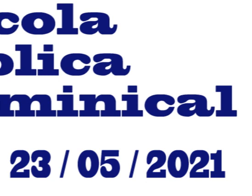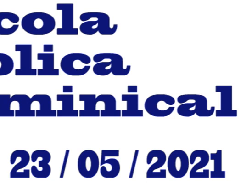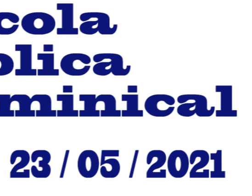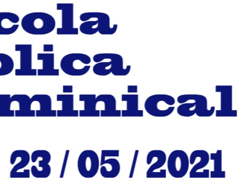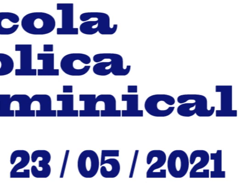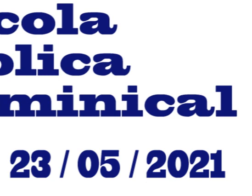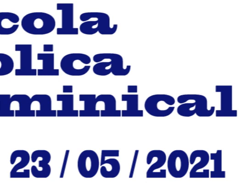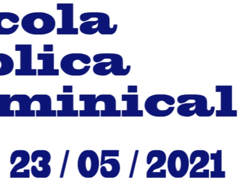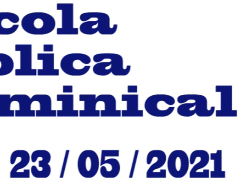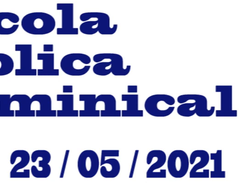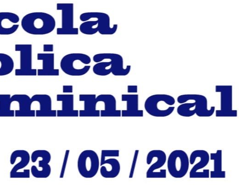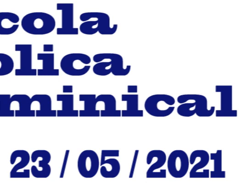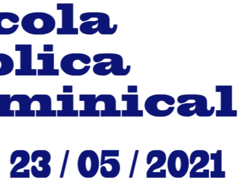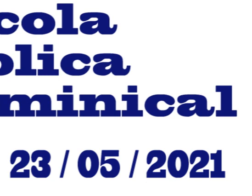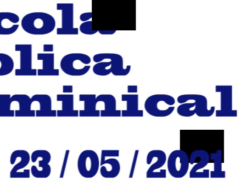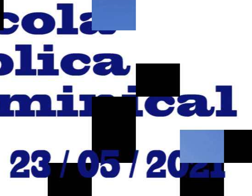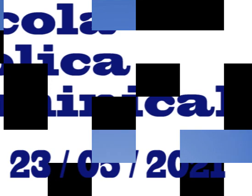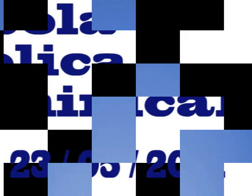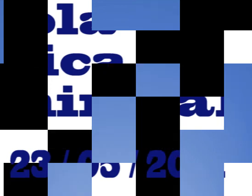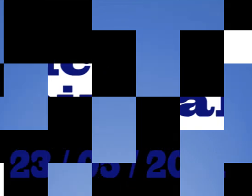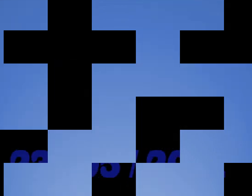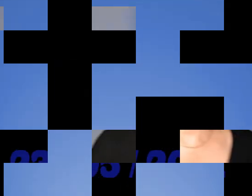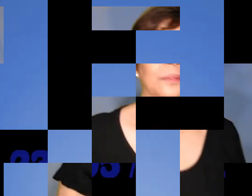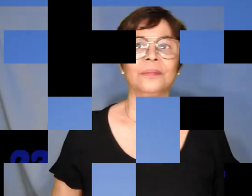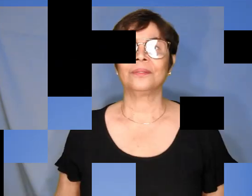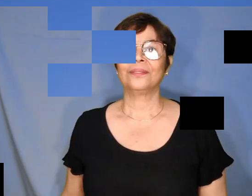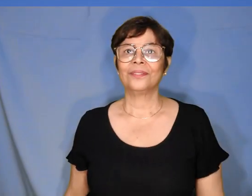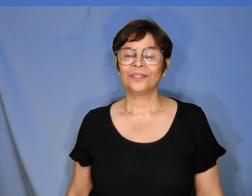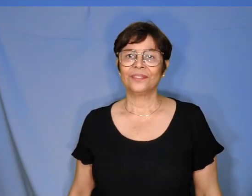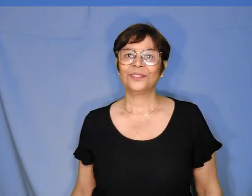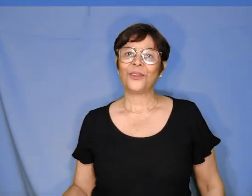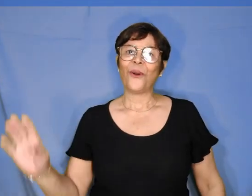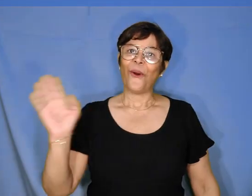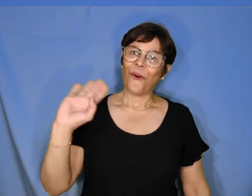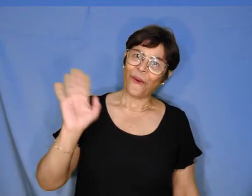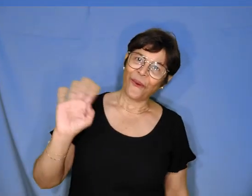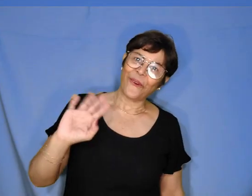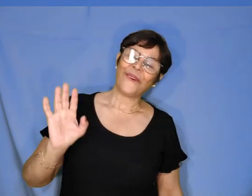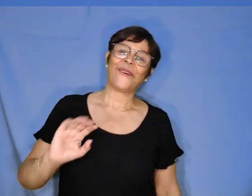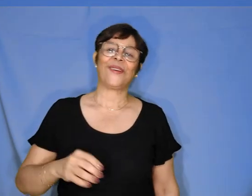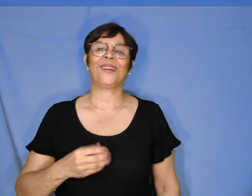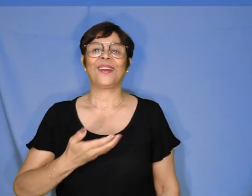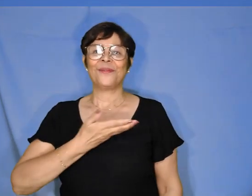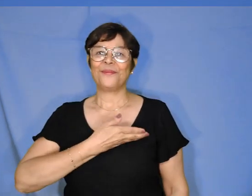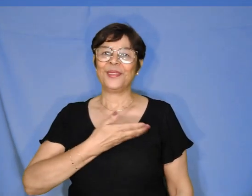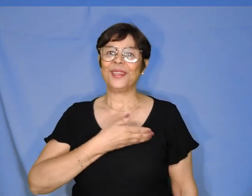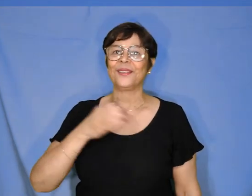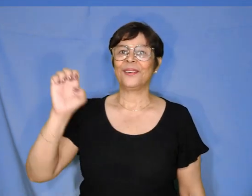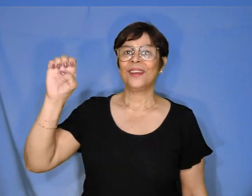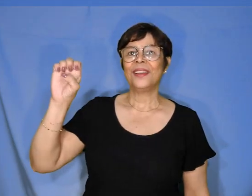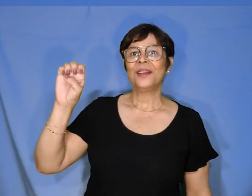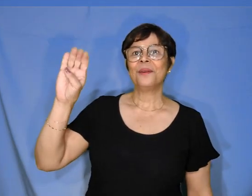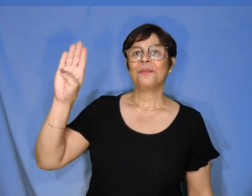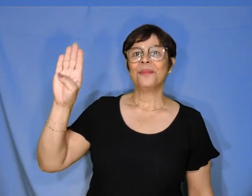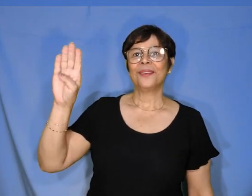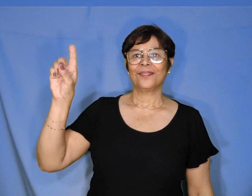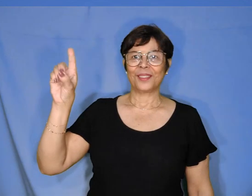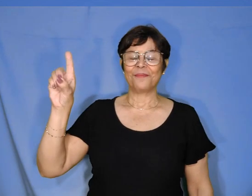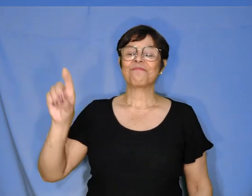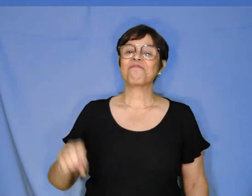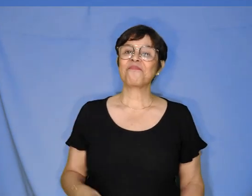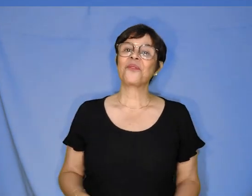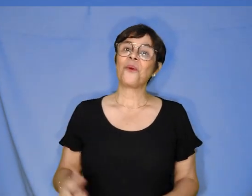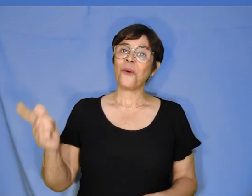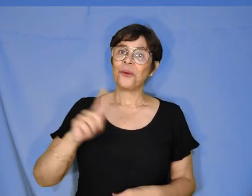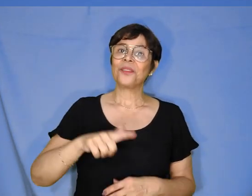ensina o caminho, a verdade e a vida. Oi, alunos da Escola Dominical, mais uma vez voltamos a falar nesta